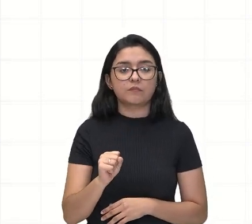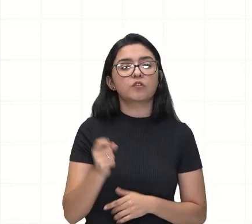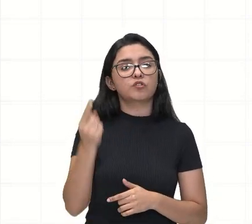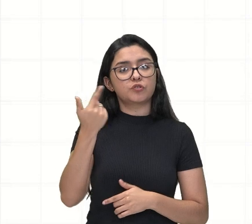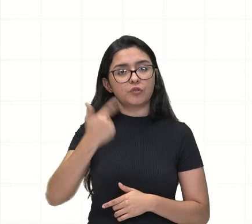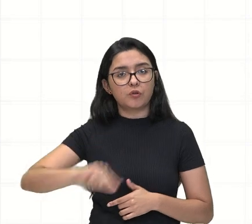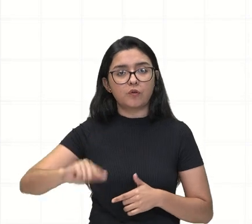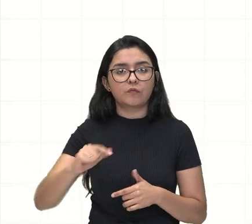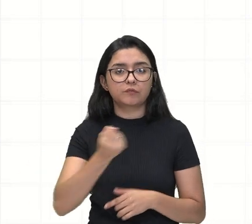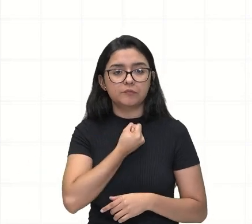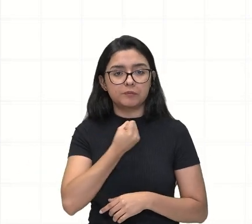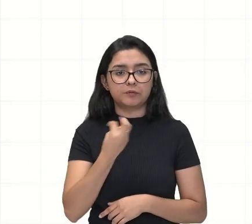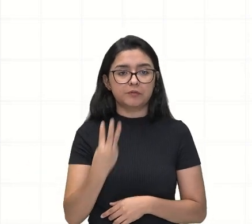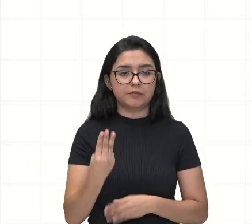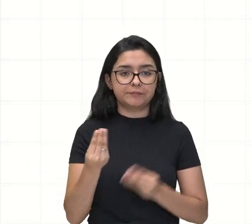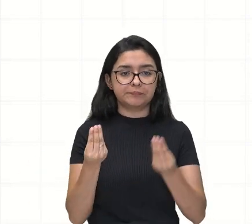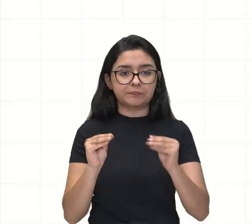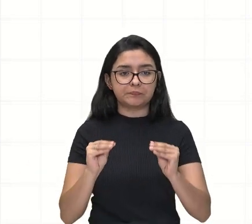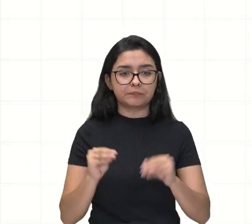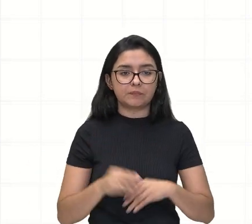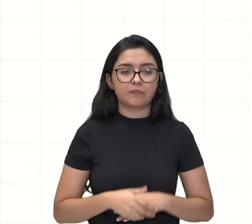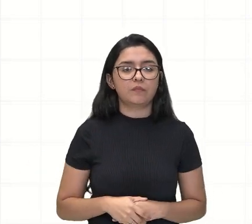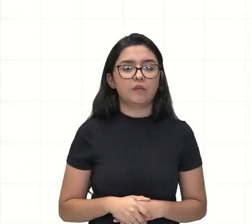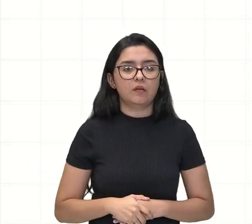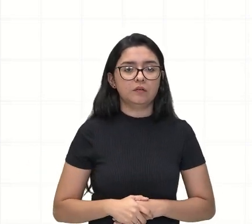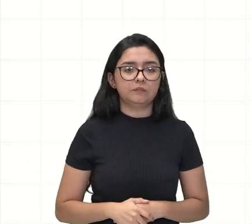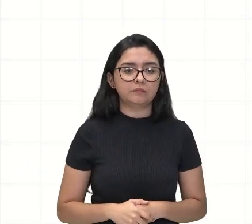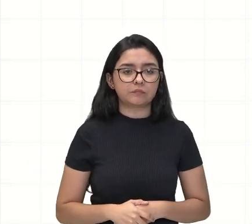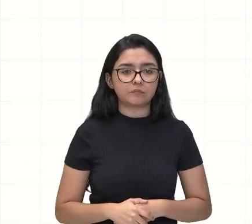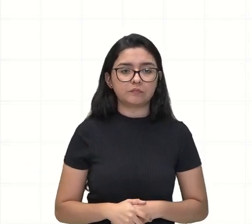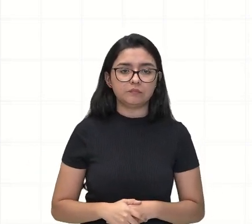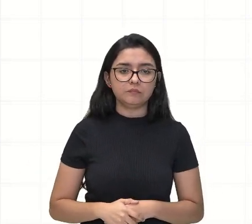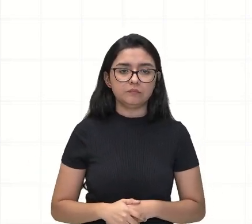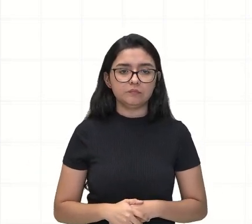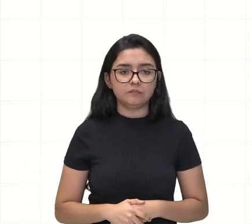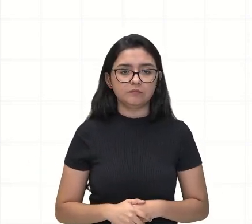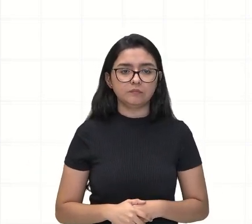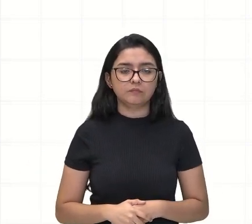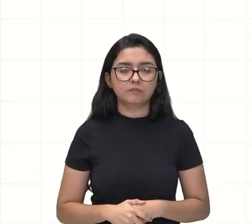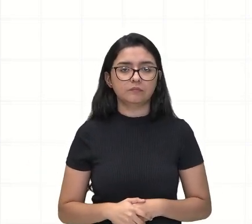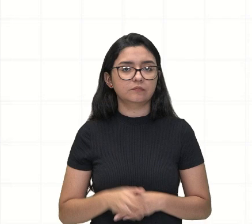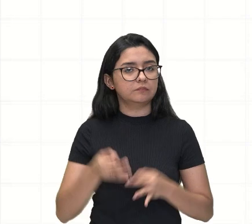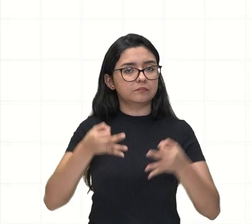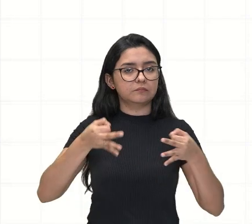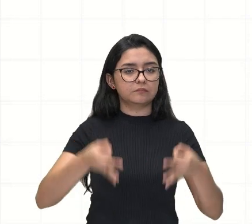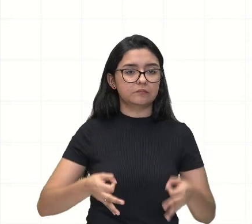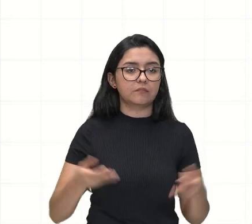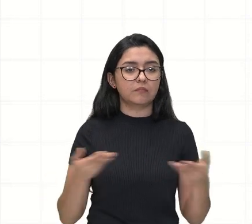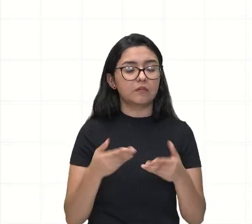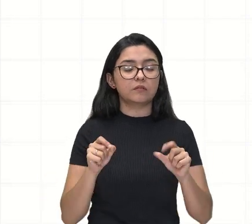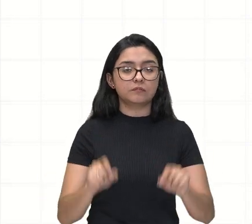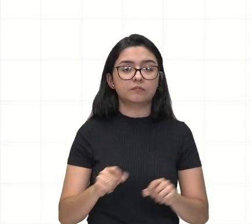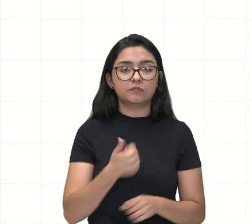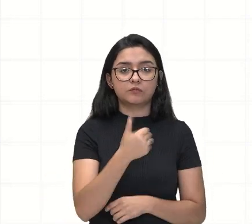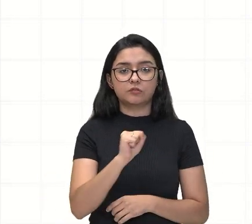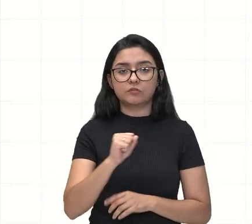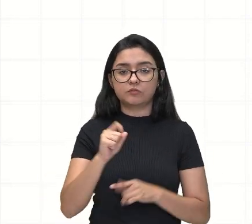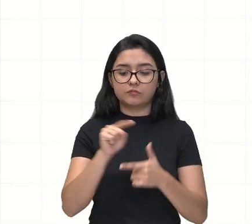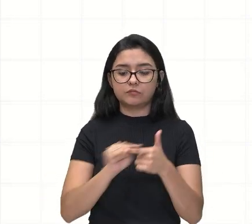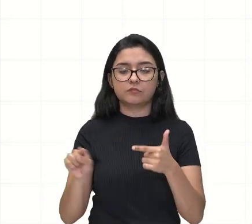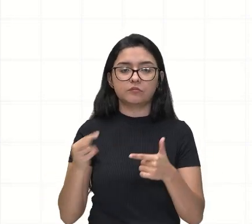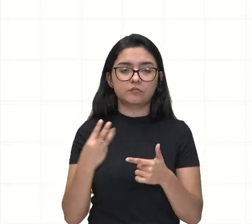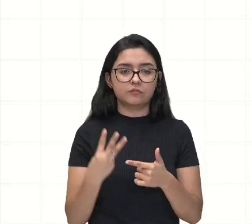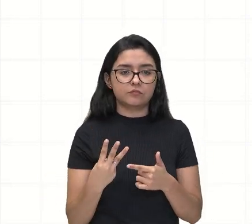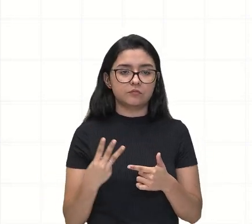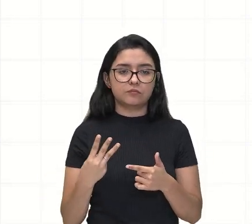3. Ó, que resolvemos isso, que deu isso, ó, e repetimos o 3, certo? E agora 18 dividido por